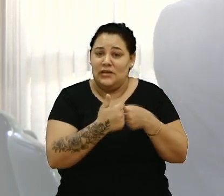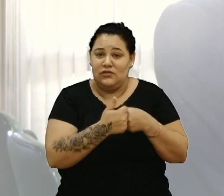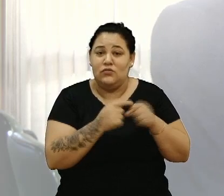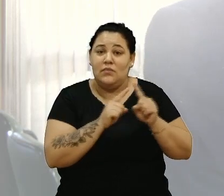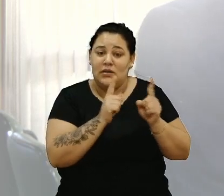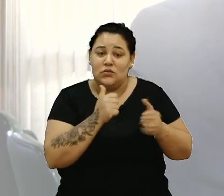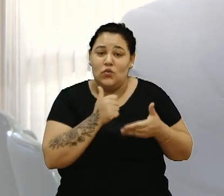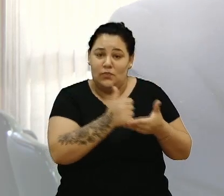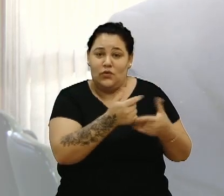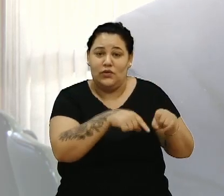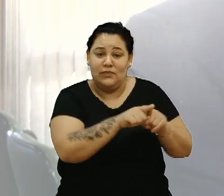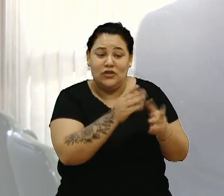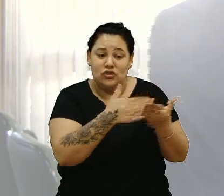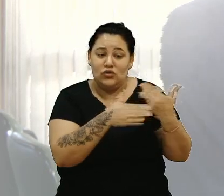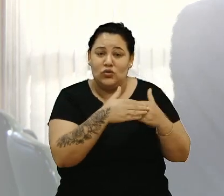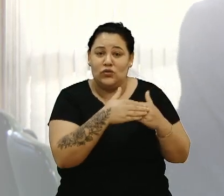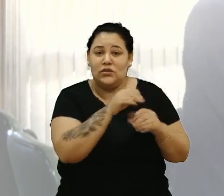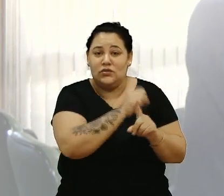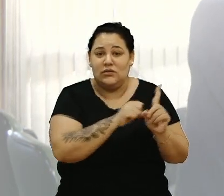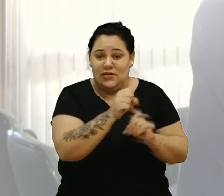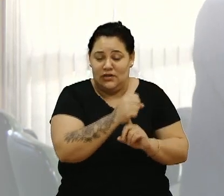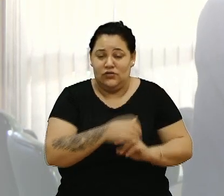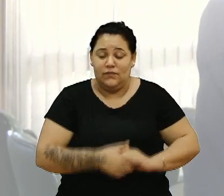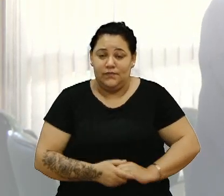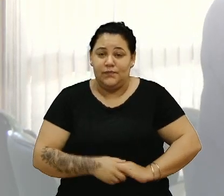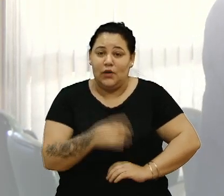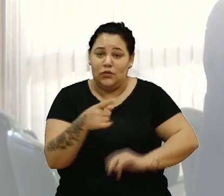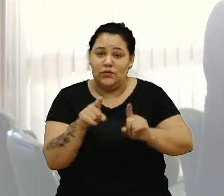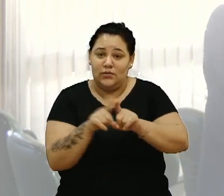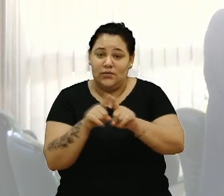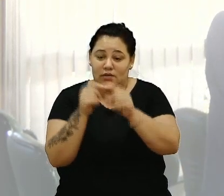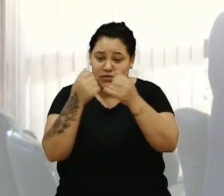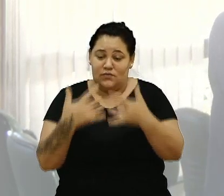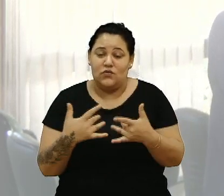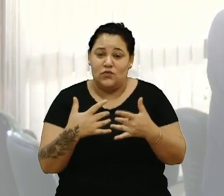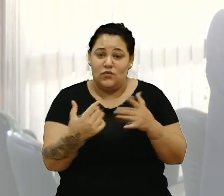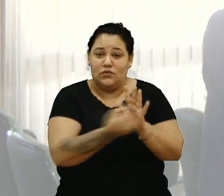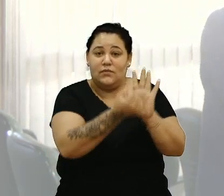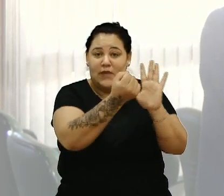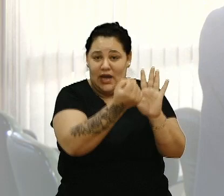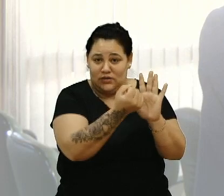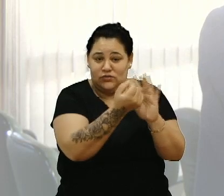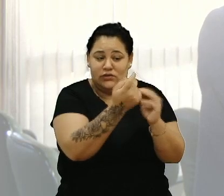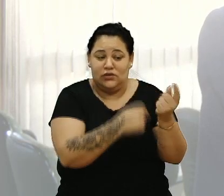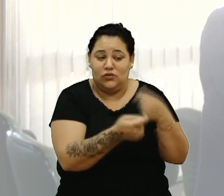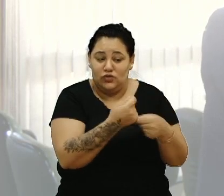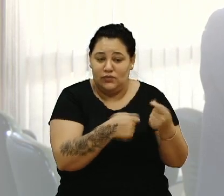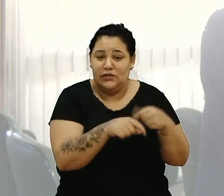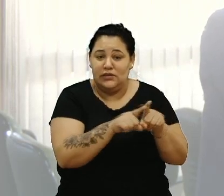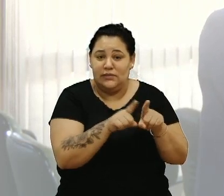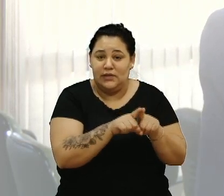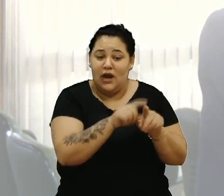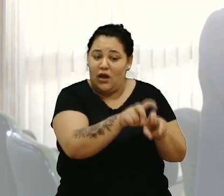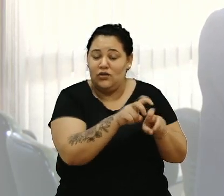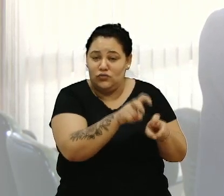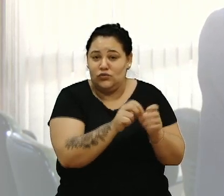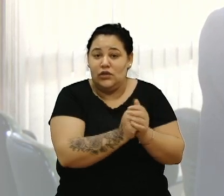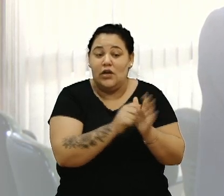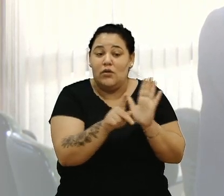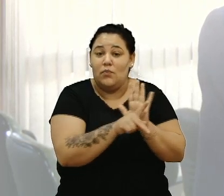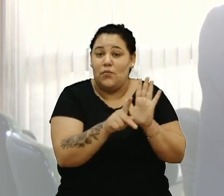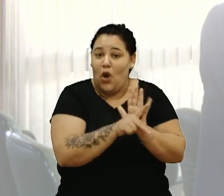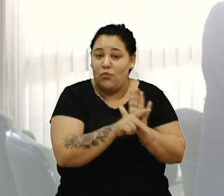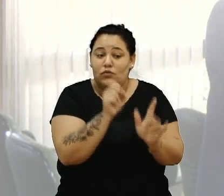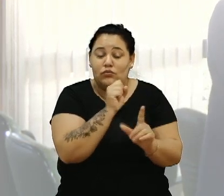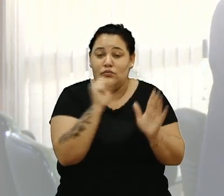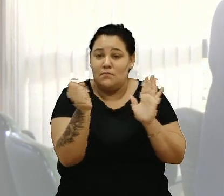apoio de toda a sociedade também. O senhor também destacou a questão do impacto, né, na economia, na agricultura e o próprio impacto